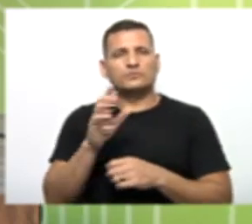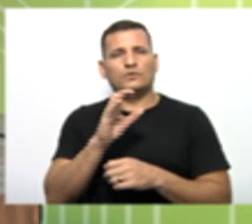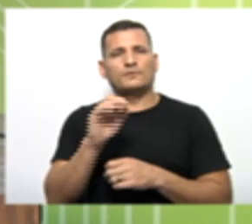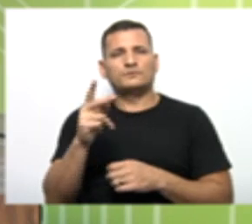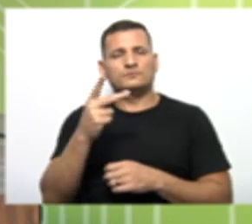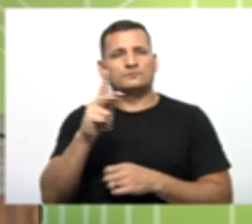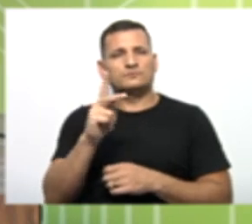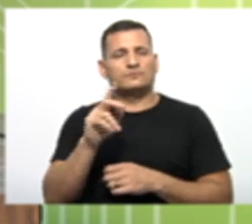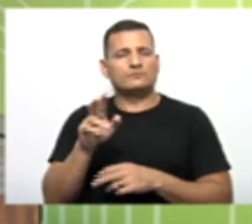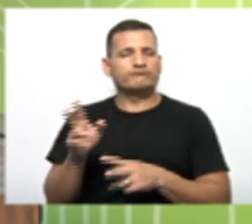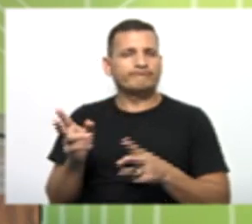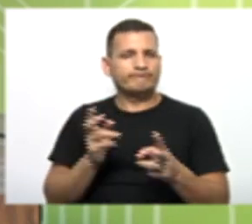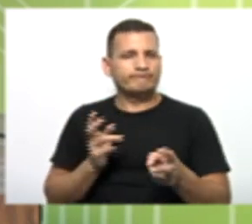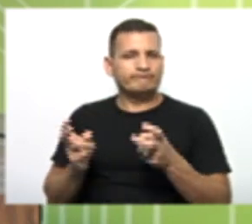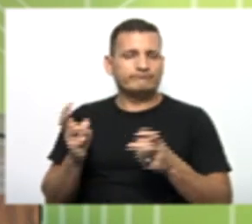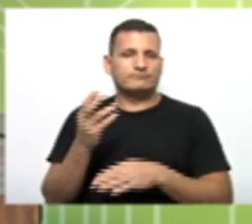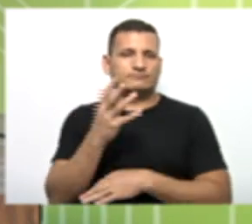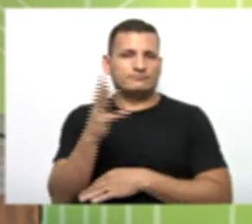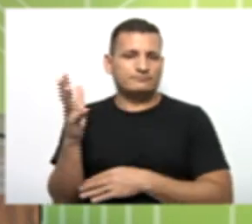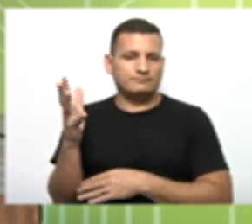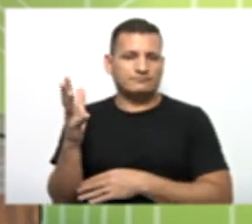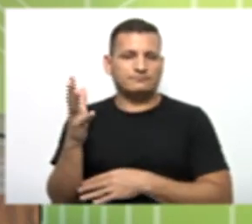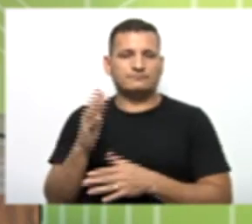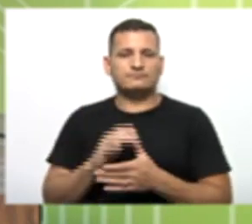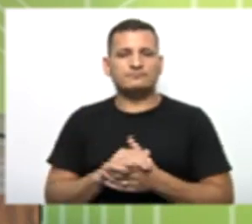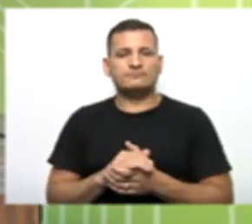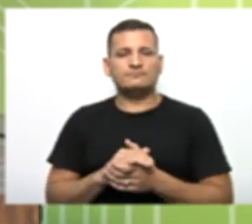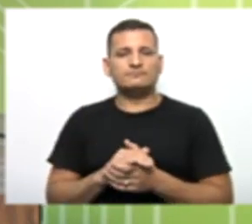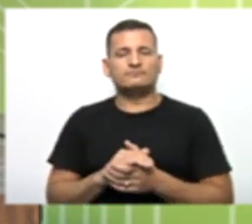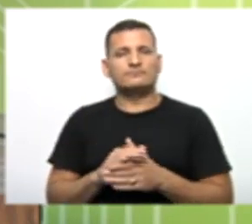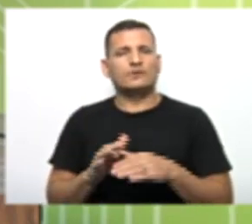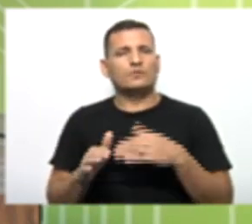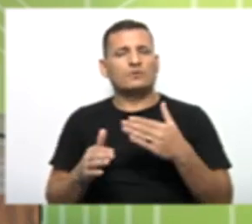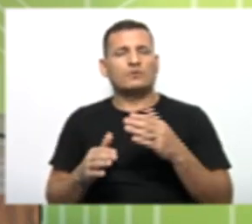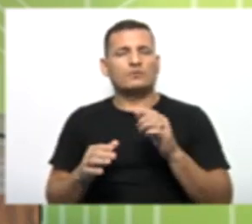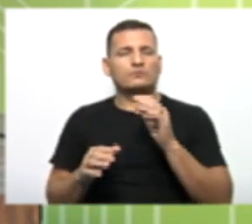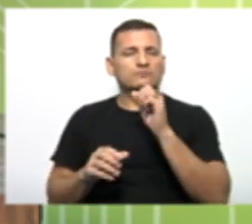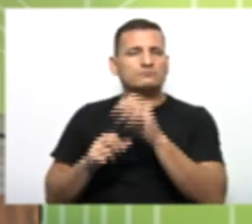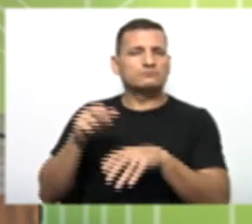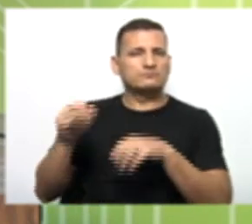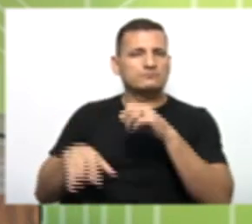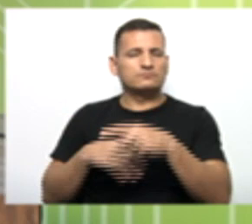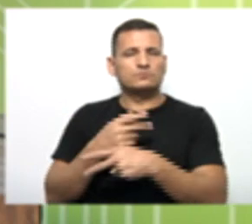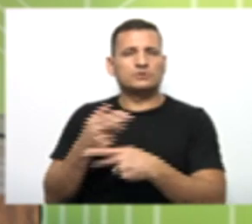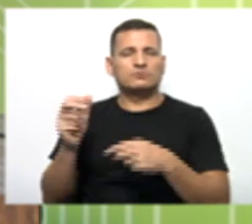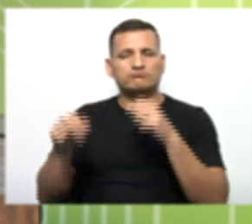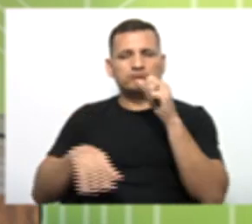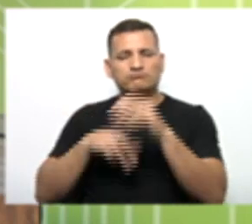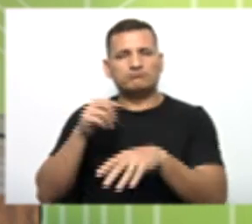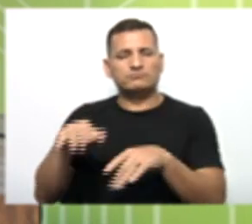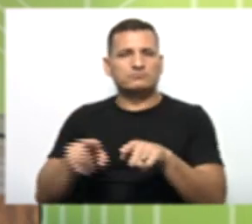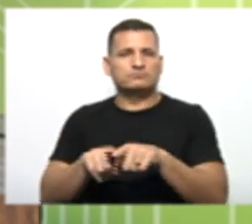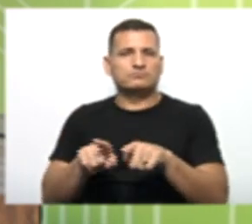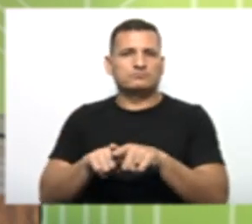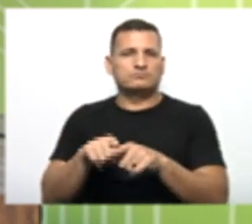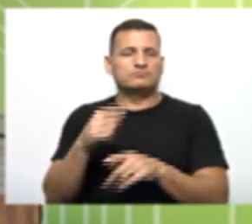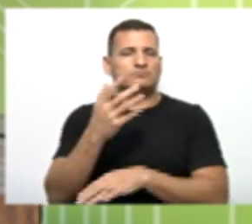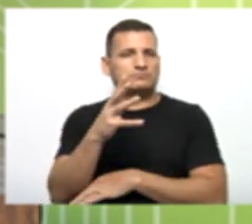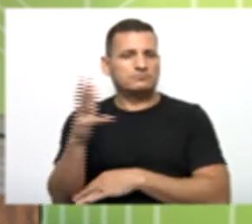vai demandar da natureza. Quais são os dejetos que essa cooperativa pode lançar na